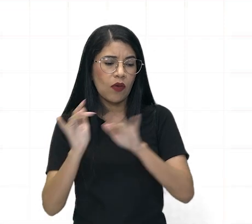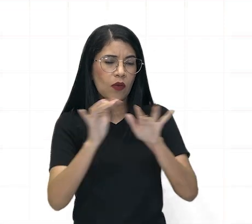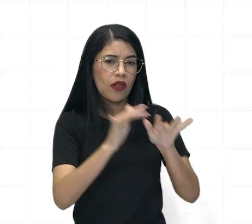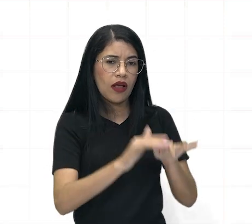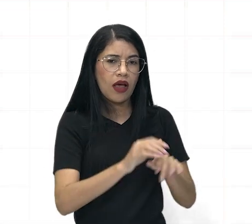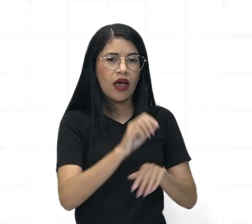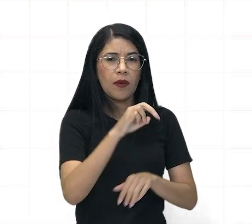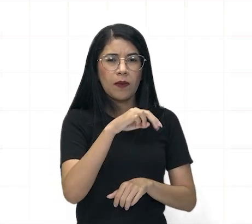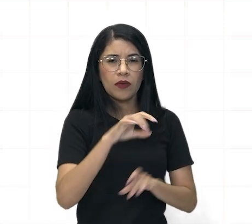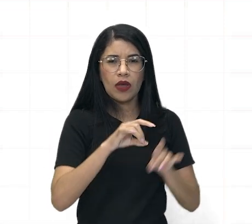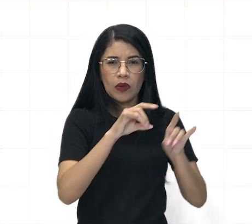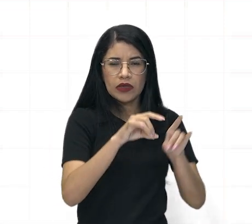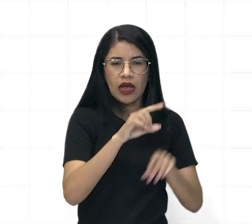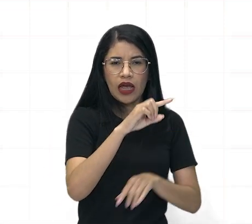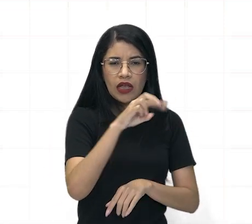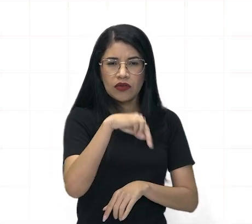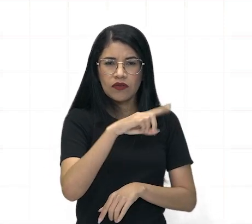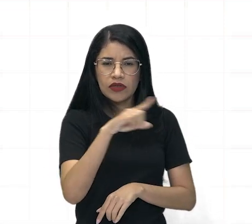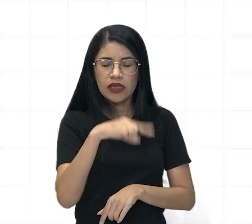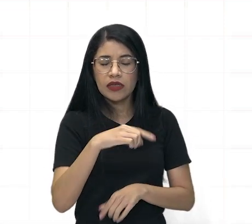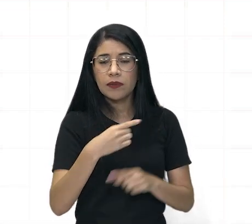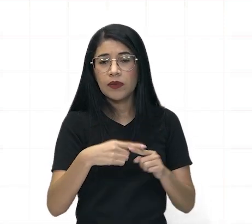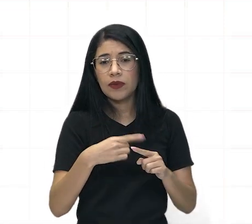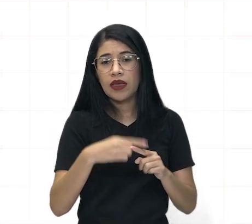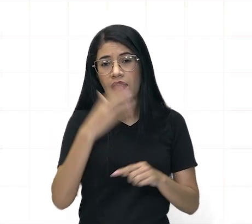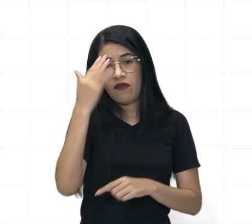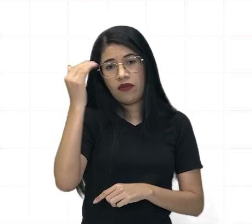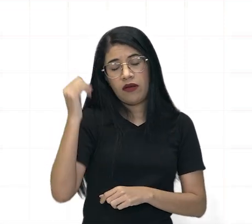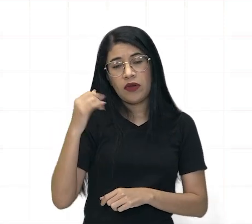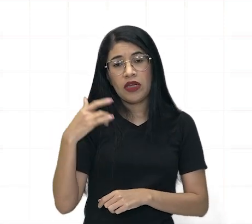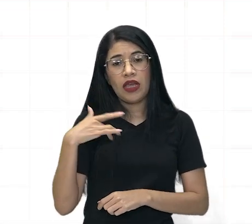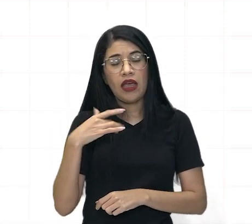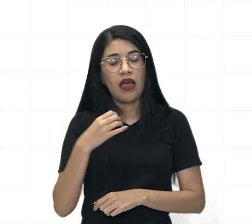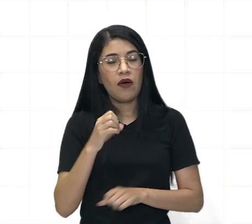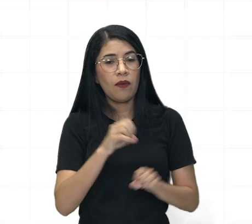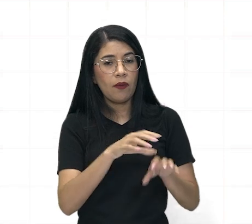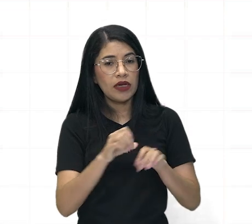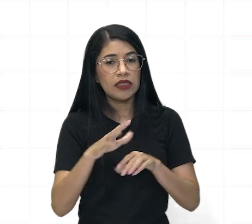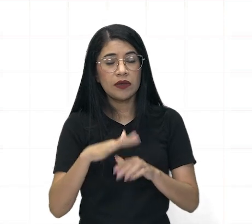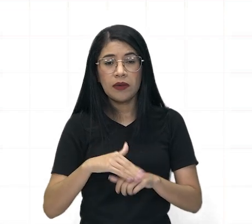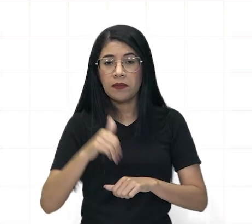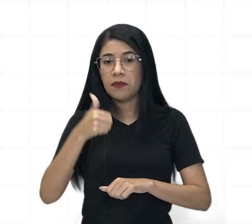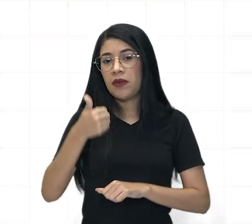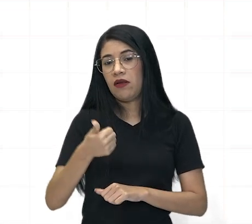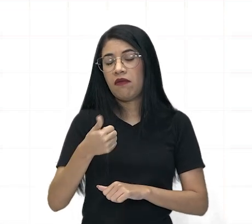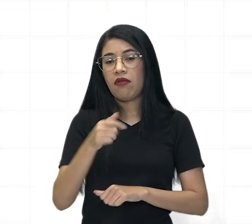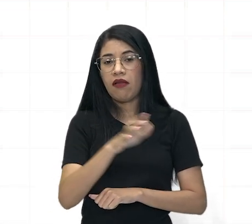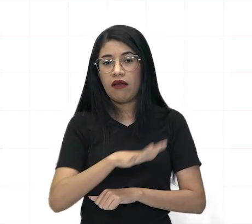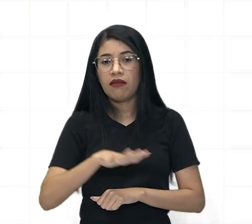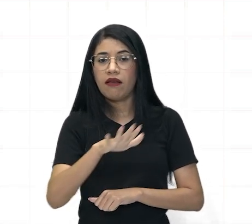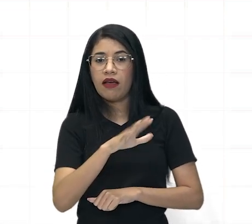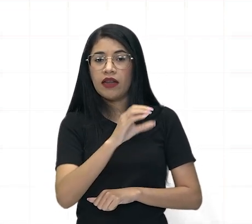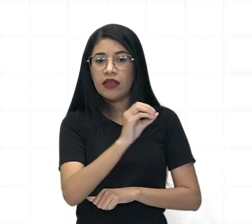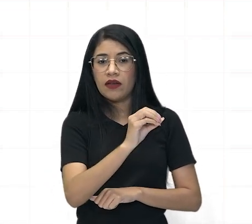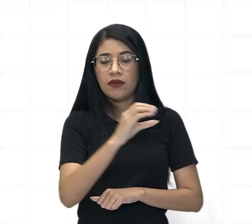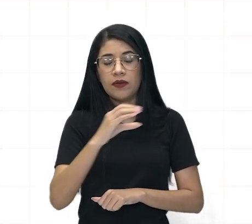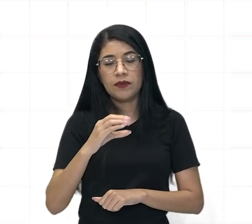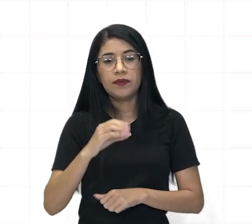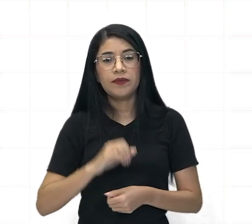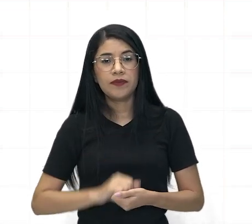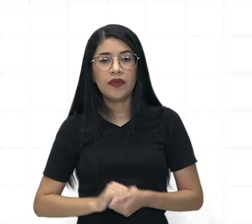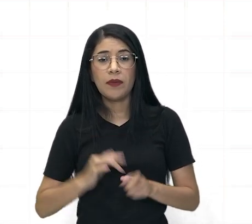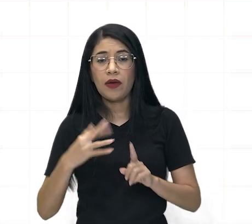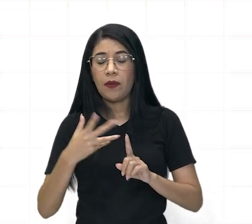região, porque realmente tem uma fama bastante positiva ao redor do mundo da qualidade do que é